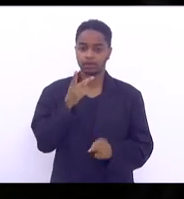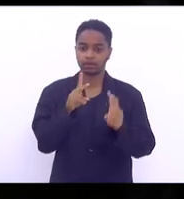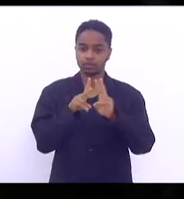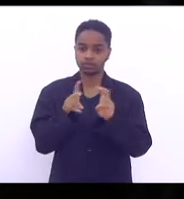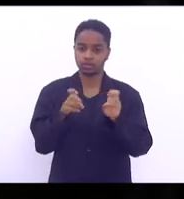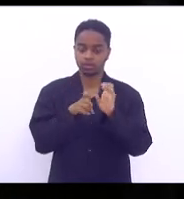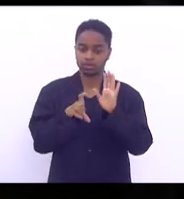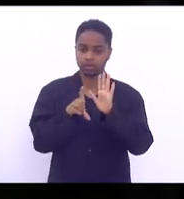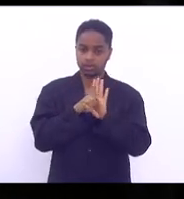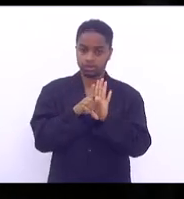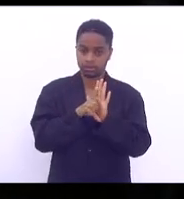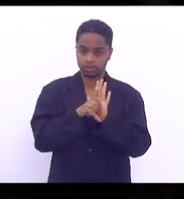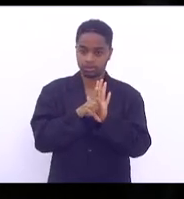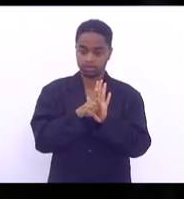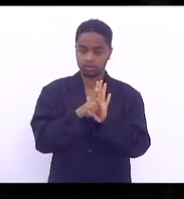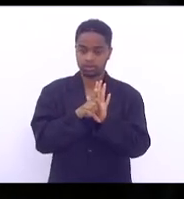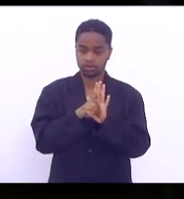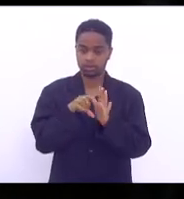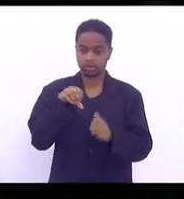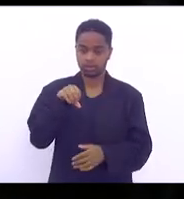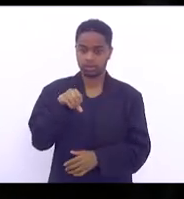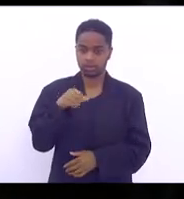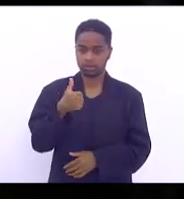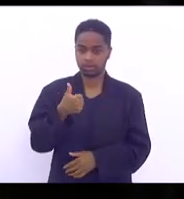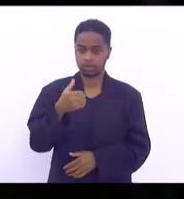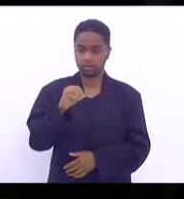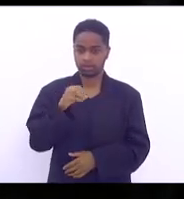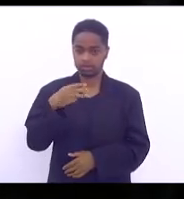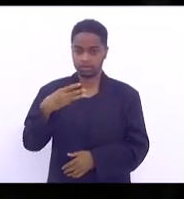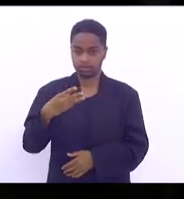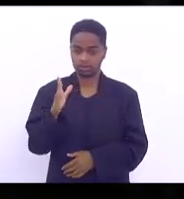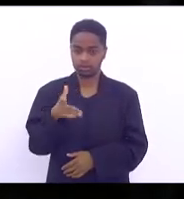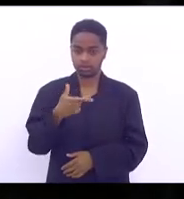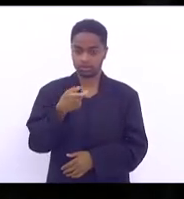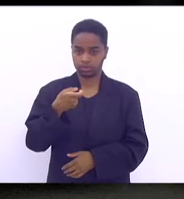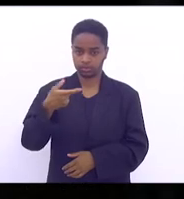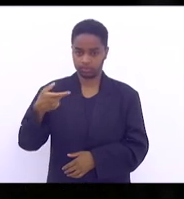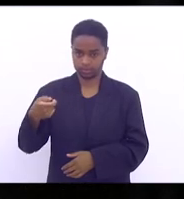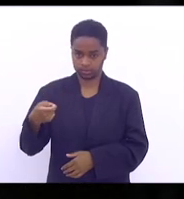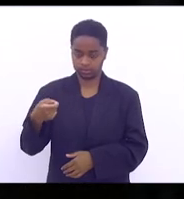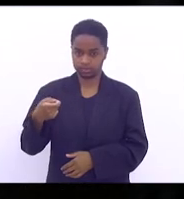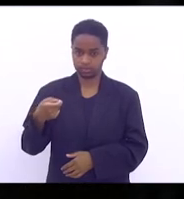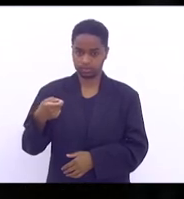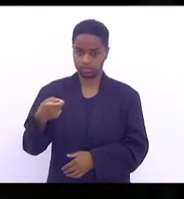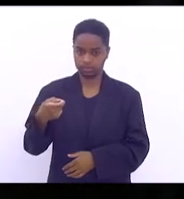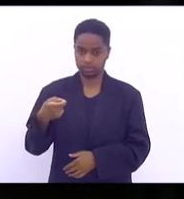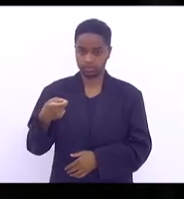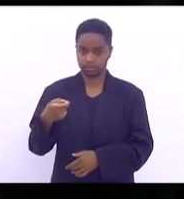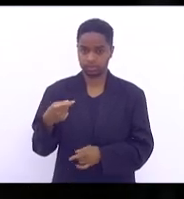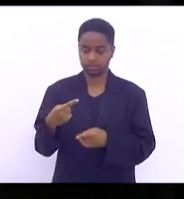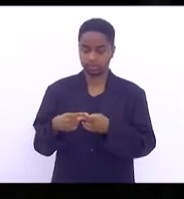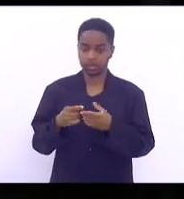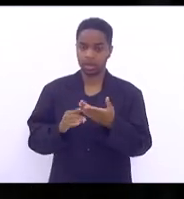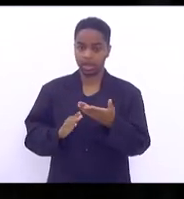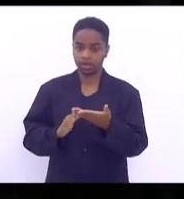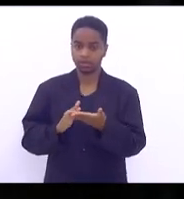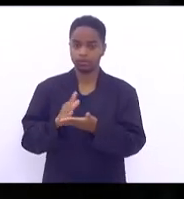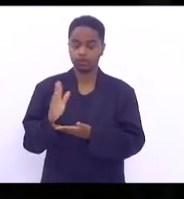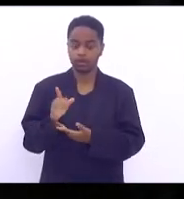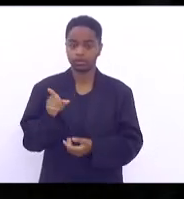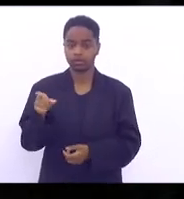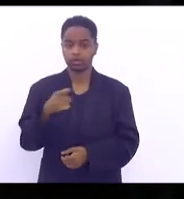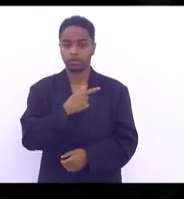Que foi Serafim. Lei 9.103 de 2020... que foi sancionada pelo